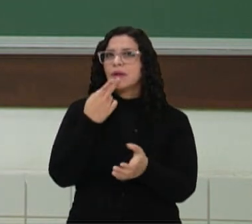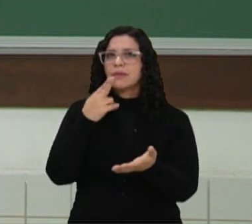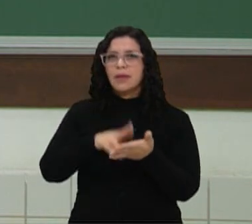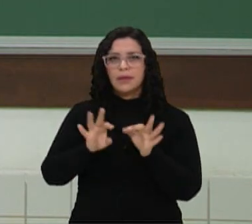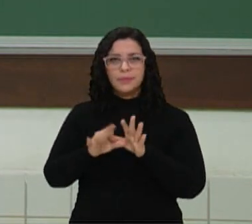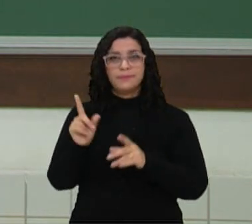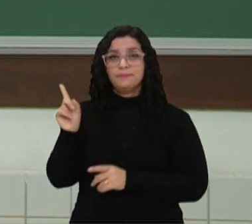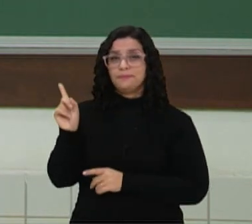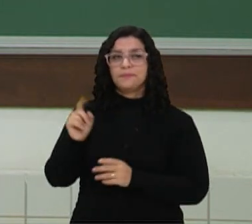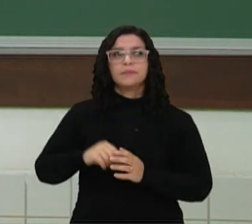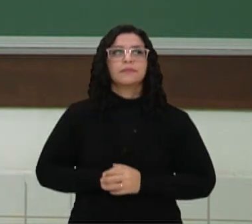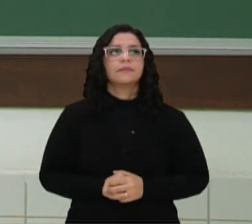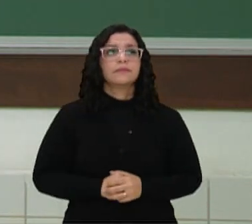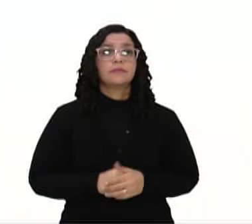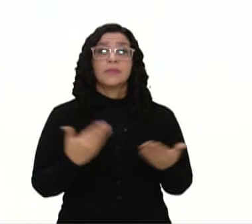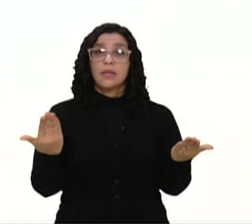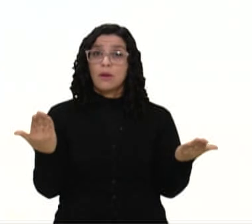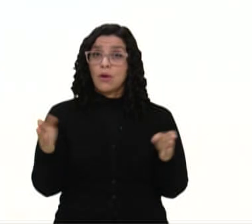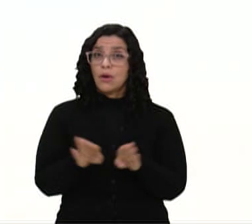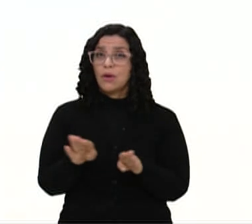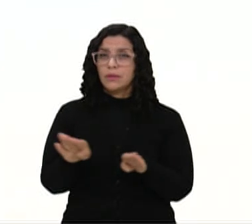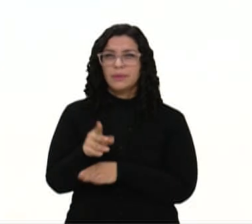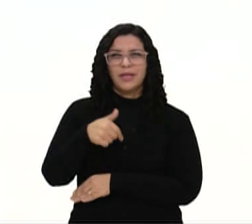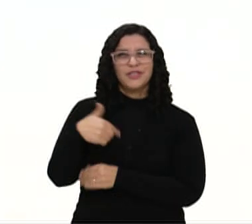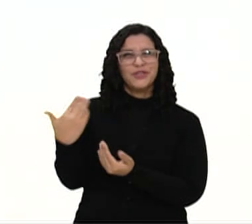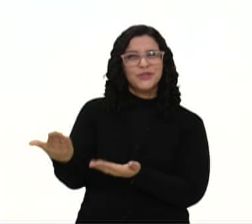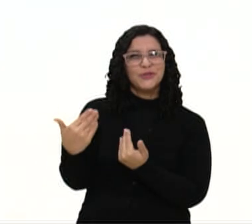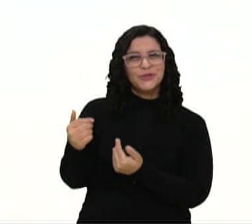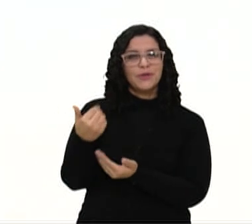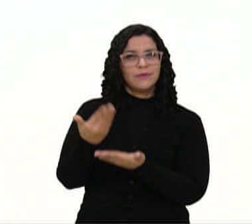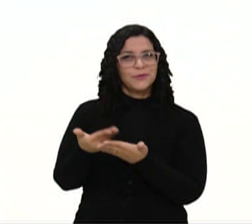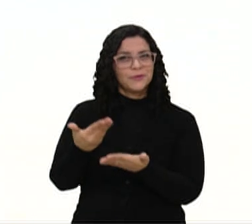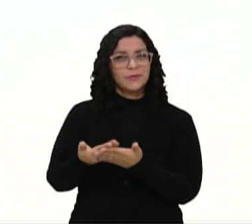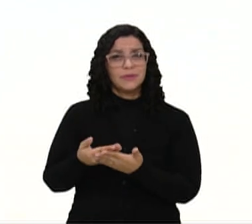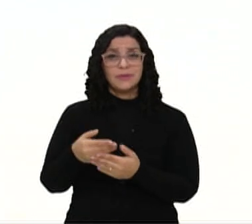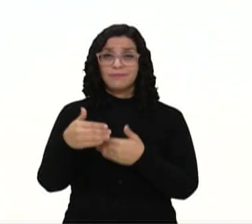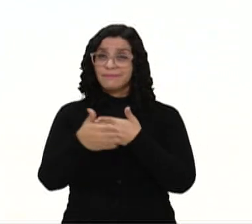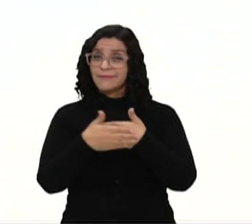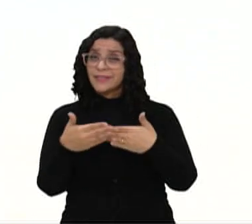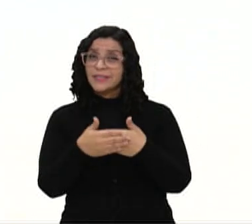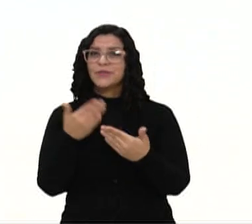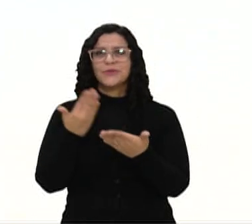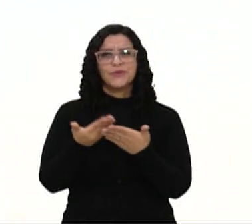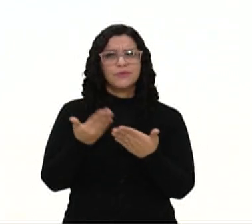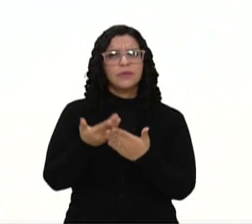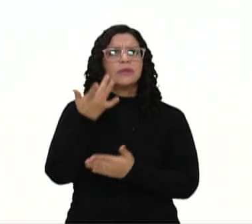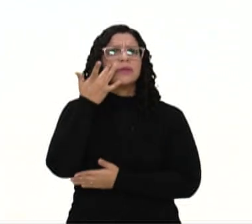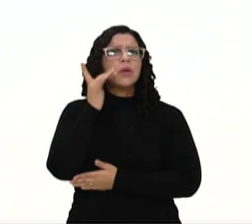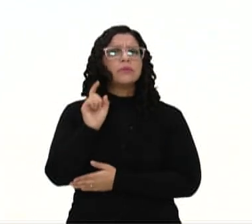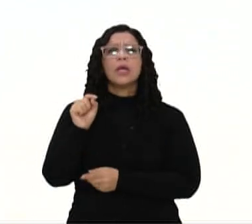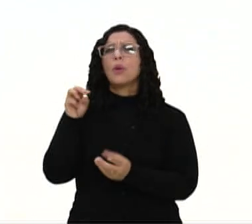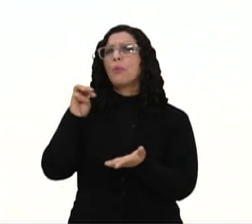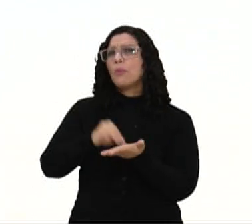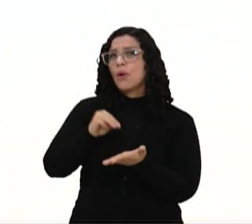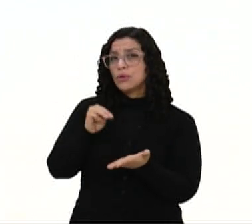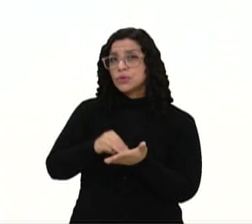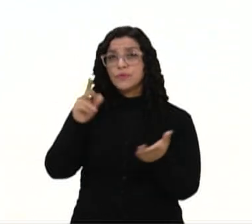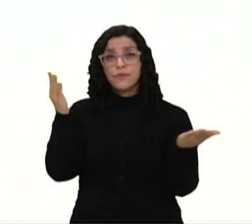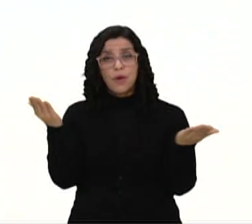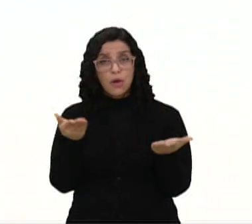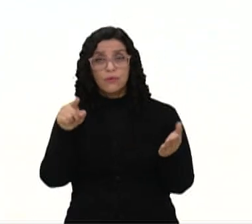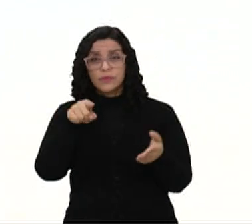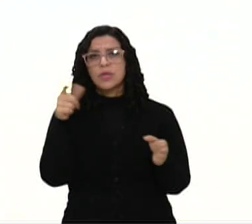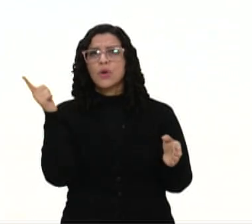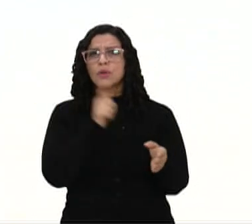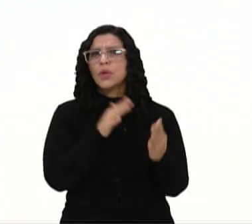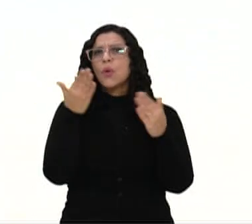Vamos lá. Carta aberta a um jovem estudante. Querido estudante, Não sei qual foi o motivo que te levou